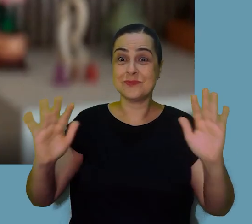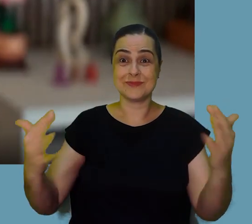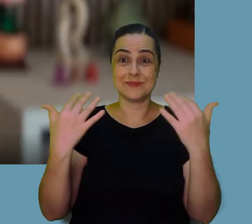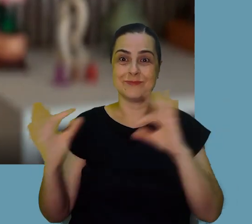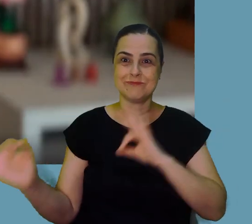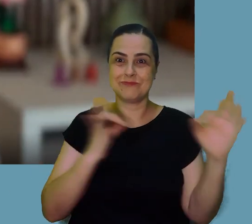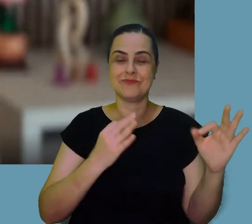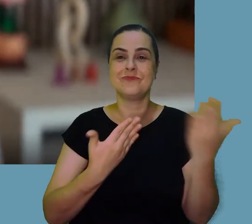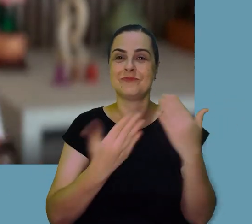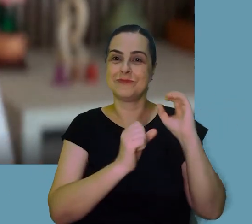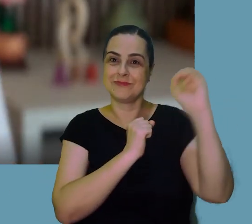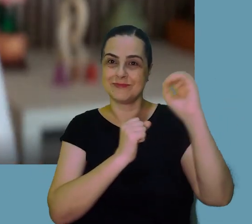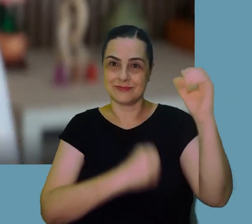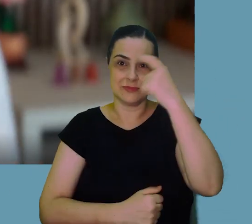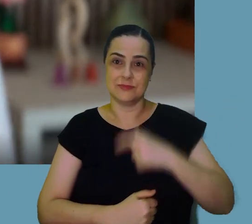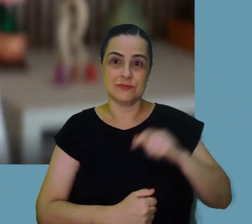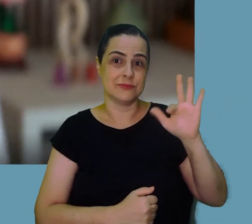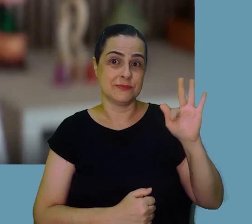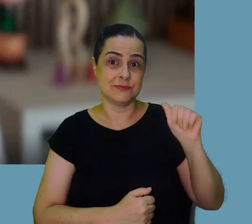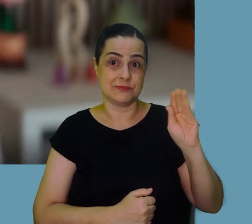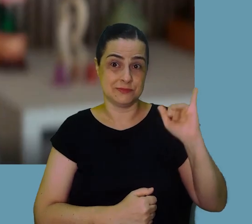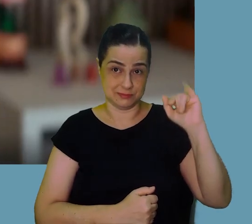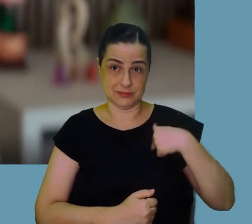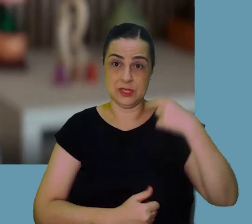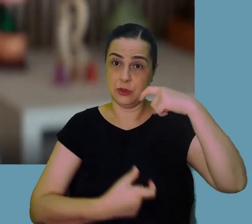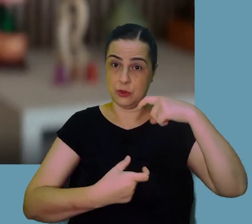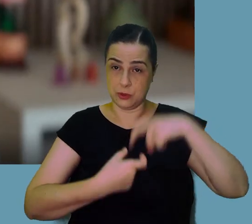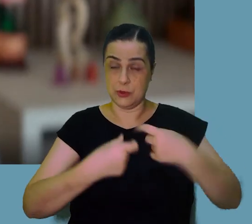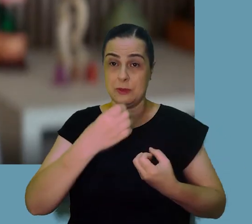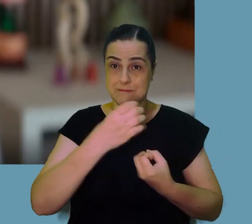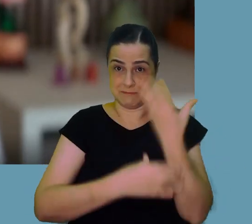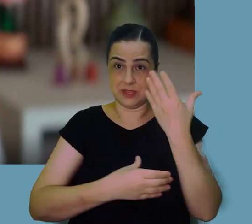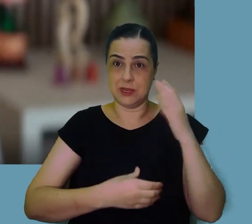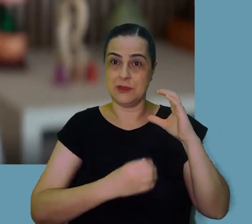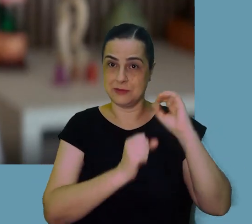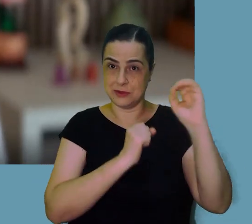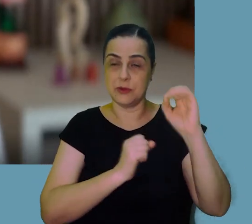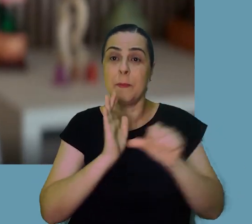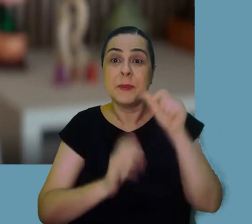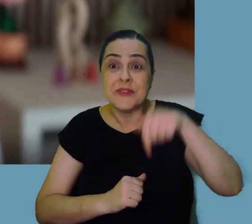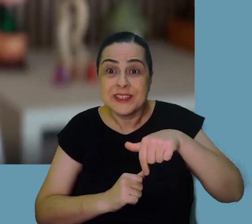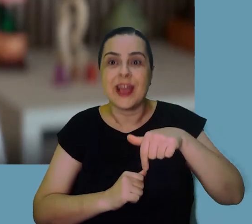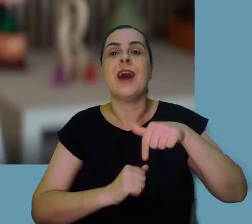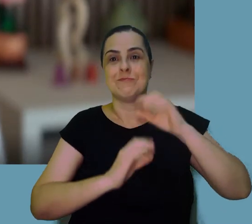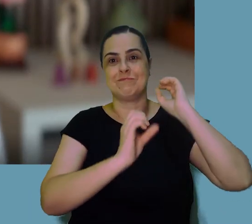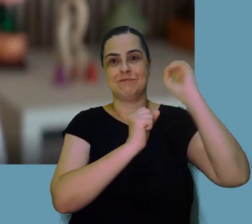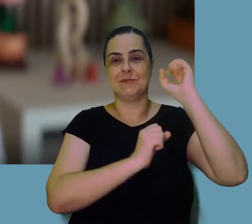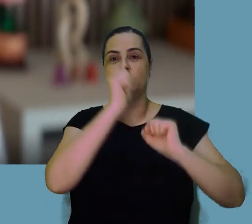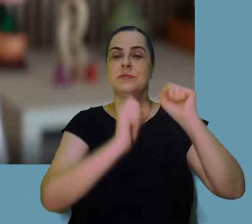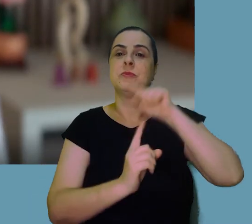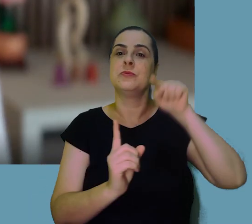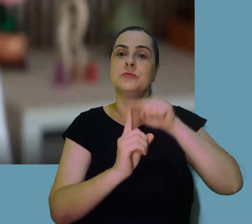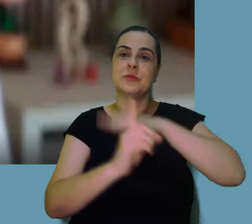Oi, quem está ouvindo e vendo o Bate-Papo de Carlotas, eu sou Fabi Gutierrez, cofundadora, e quem está chegando agora, Carlotas